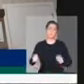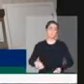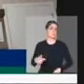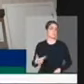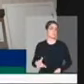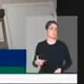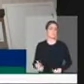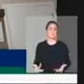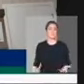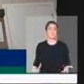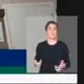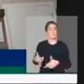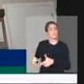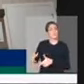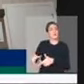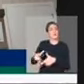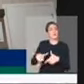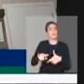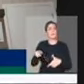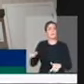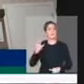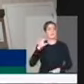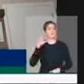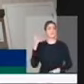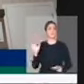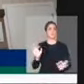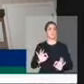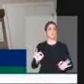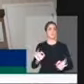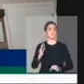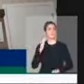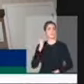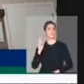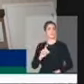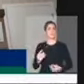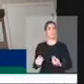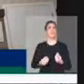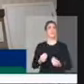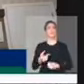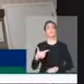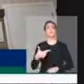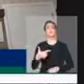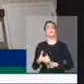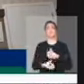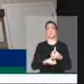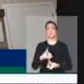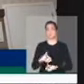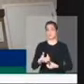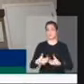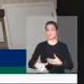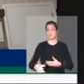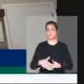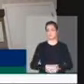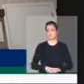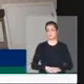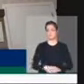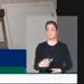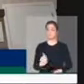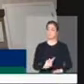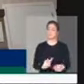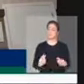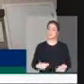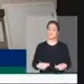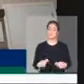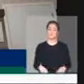que não tem competência alguma para fazer a gestão da crise econômica e lá vamos enfrentar no segundo semestre a primeira providência que nós temos que fazer